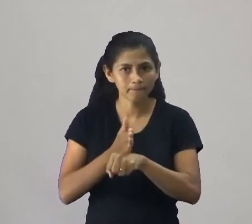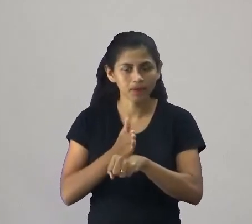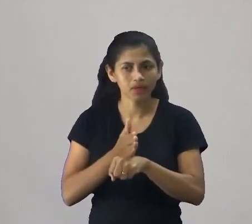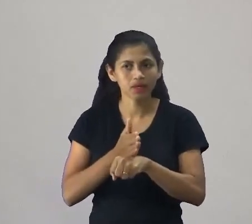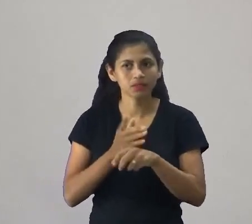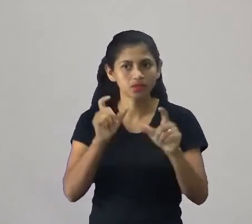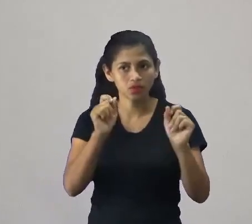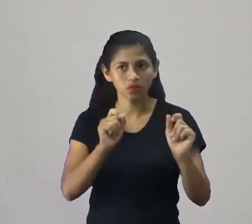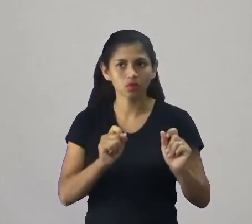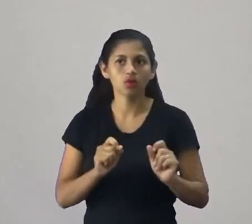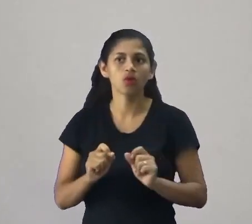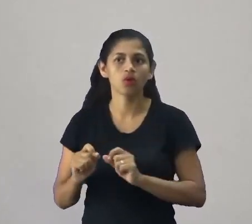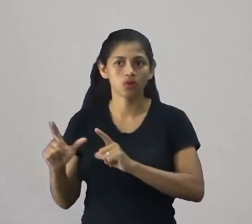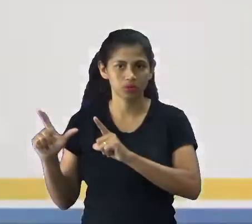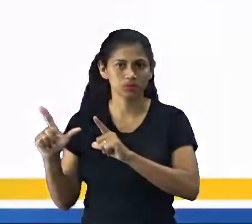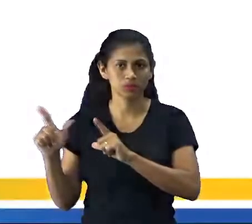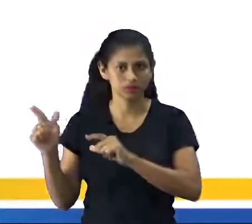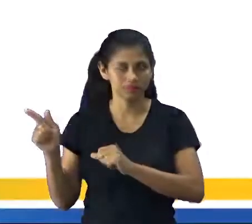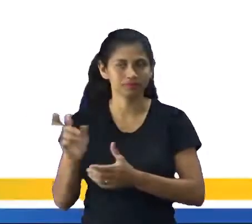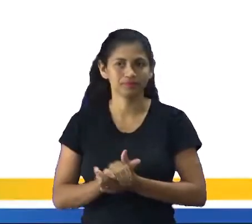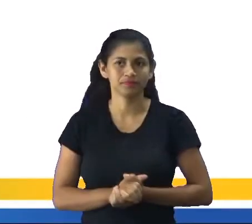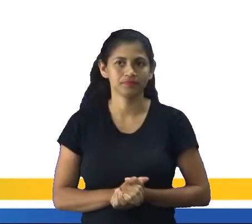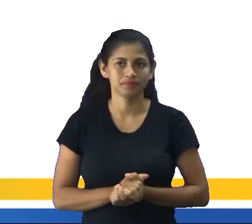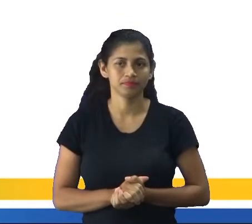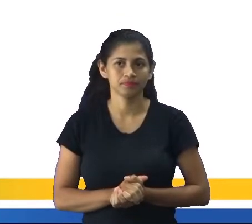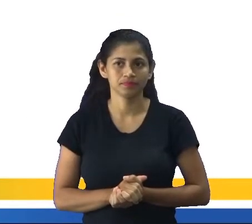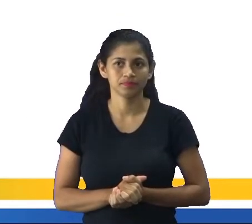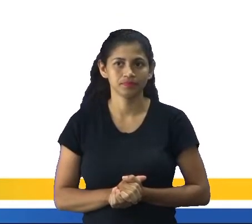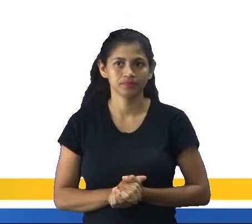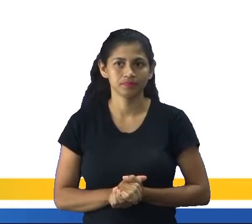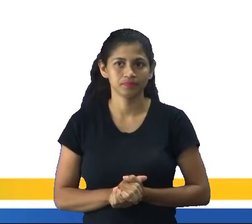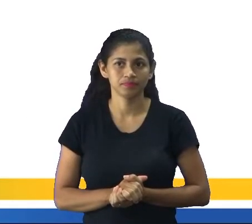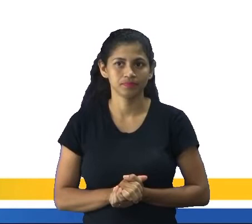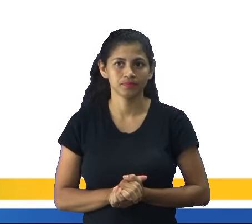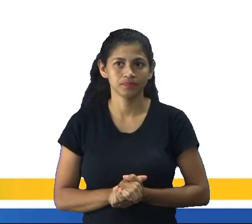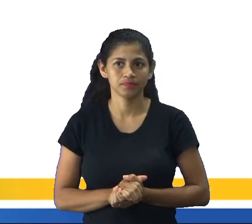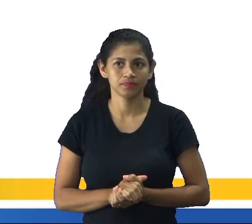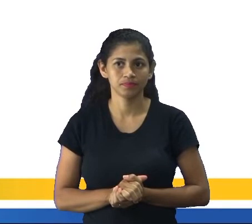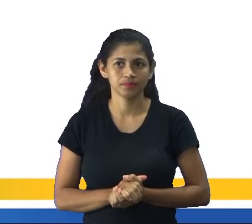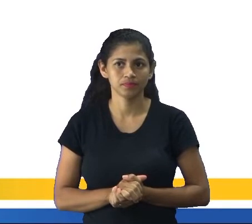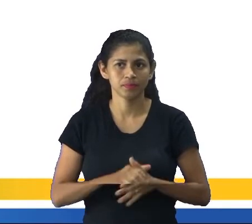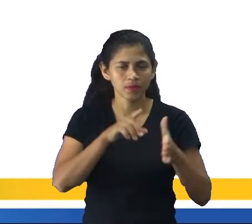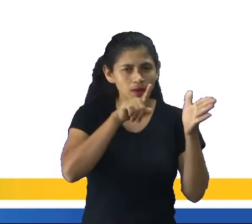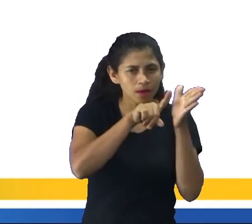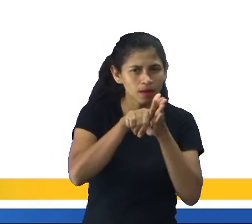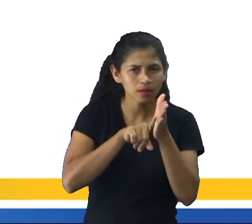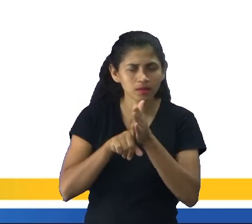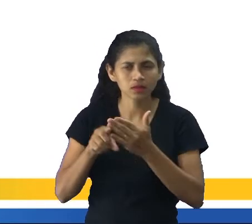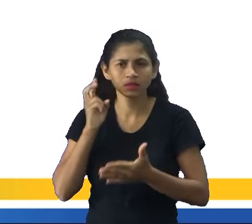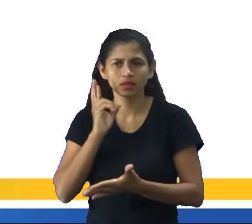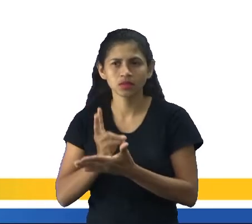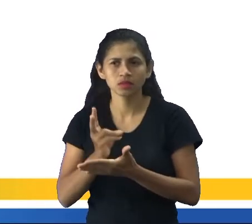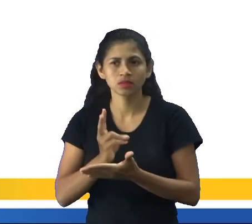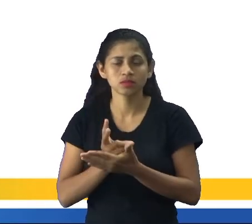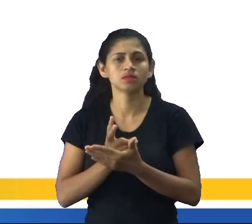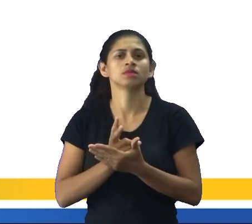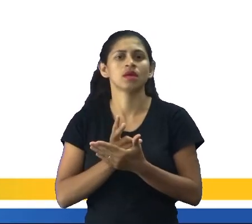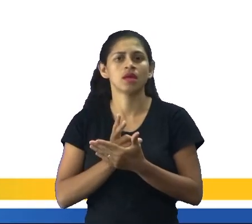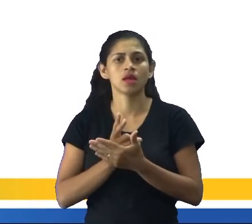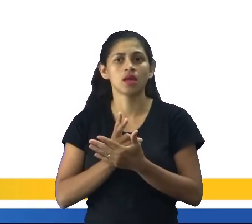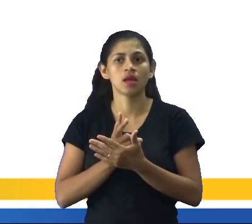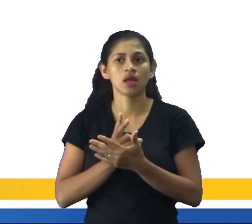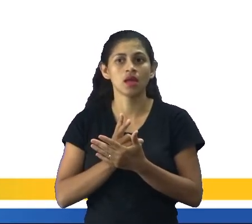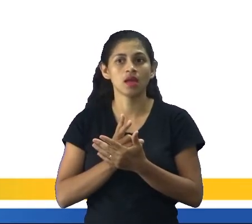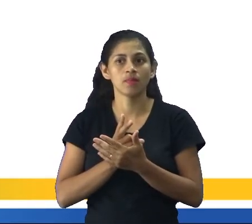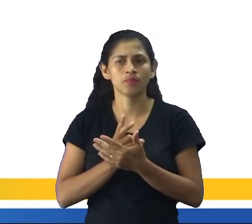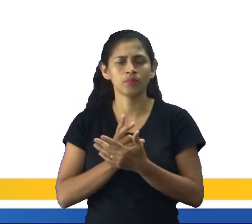lá que agora não é brincadeira. É coisa séria. Questão na tela, analisem sempre o comando que está acima